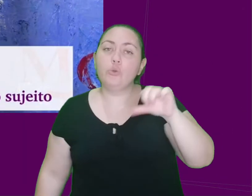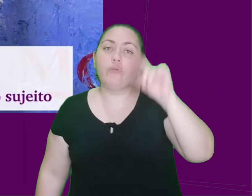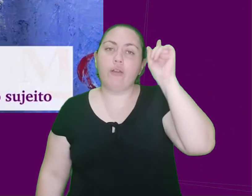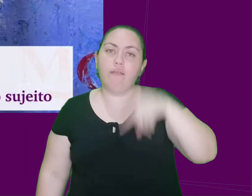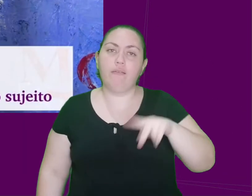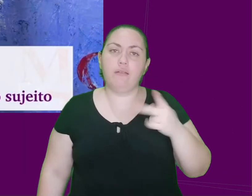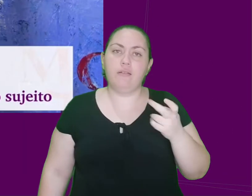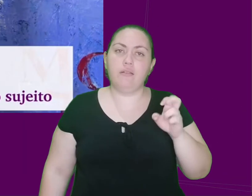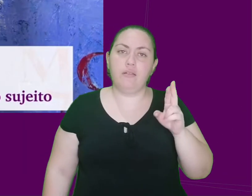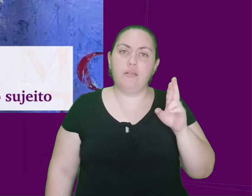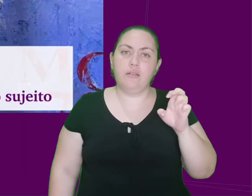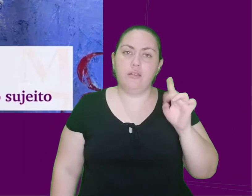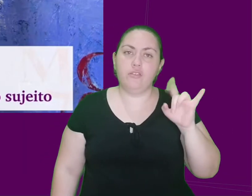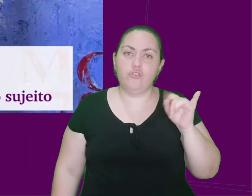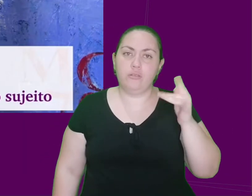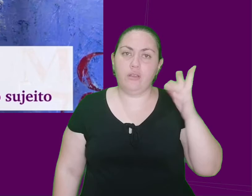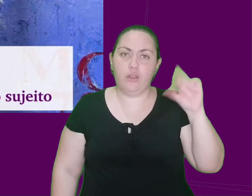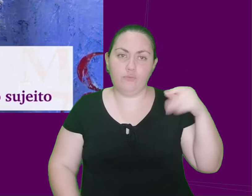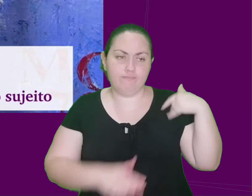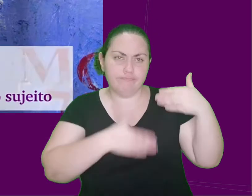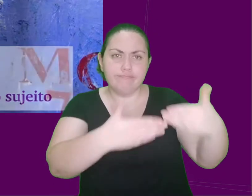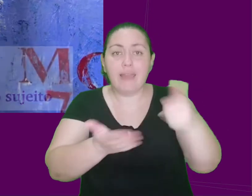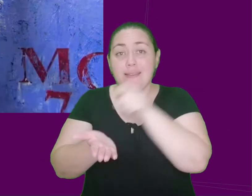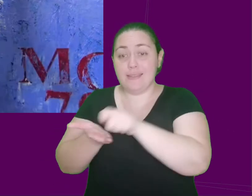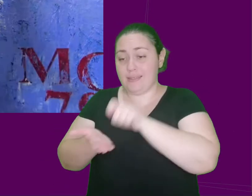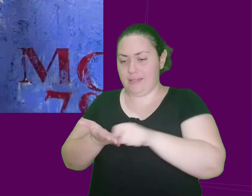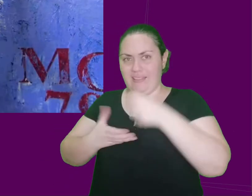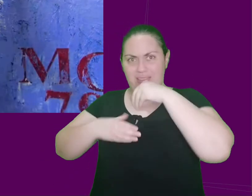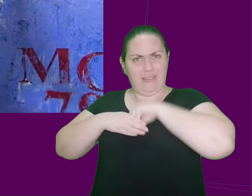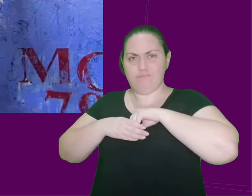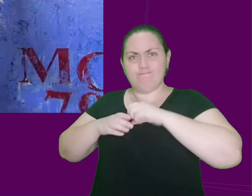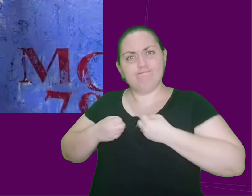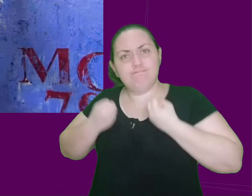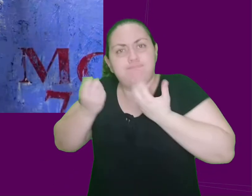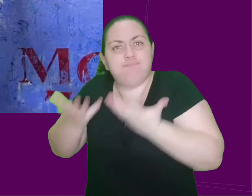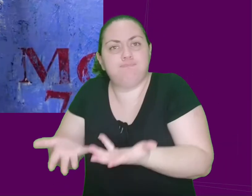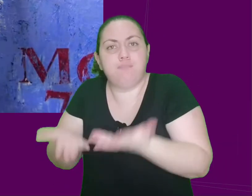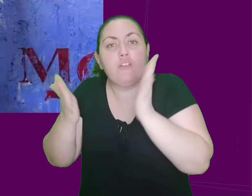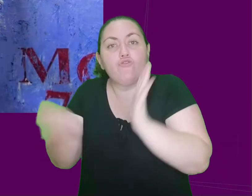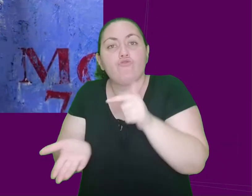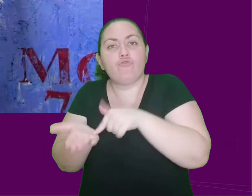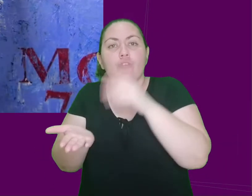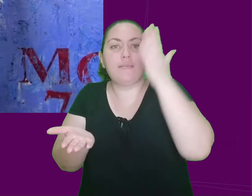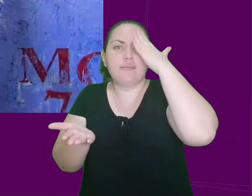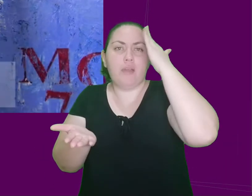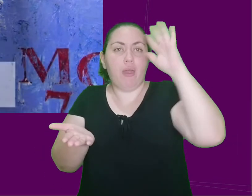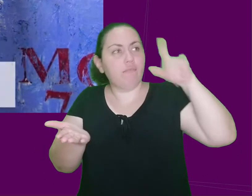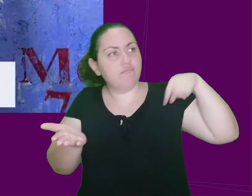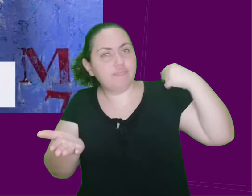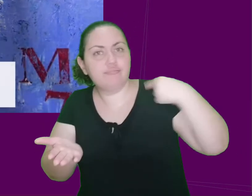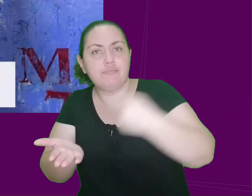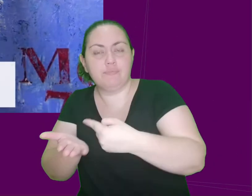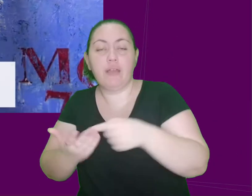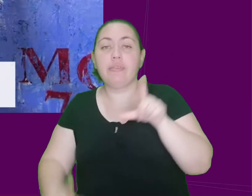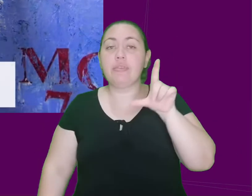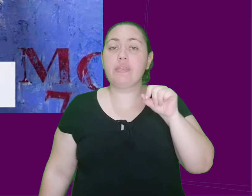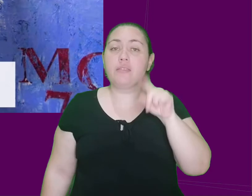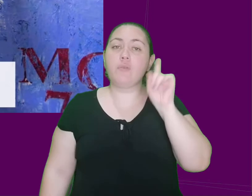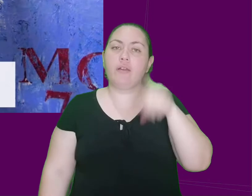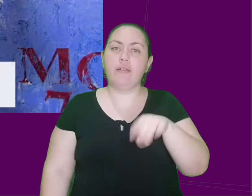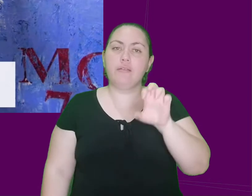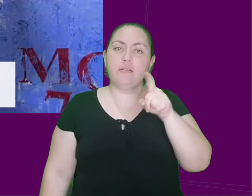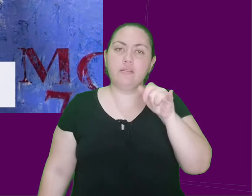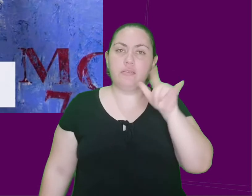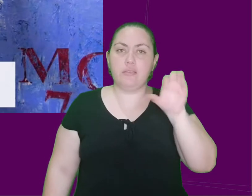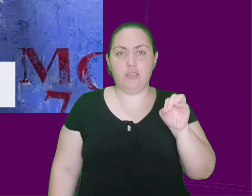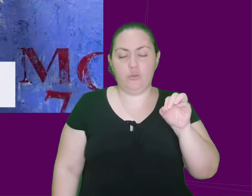aqui a escrita já deixou a perspectiva interior, descobrindo-se em uma herança formal. O 10º seria exílio. Assim